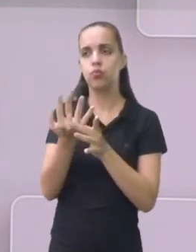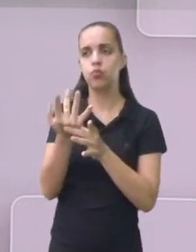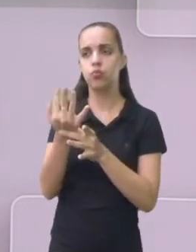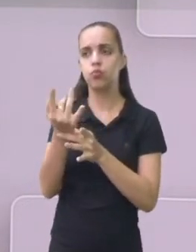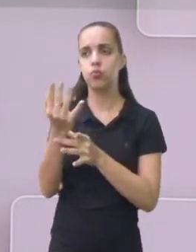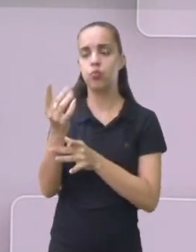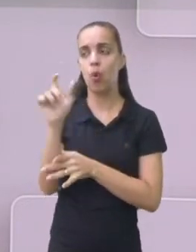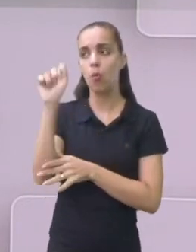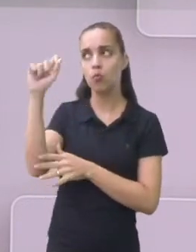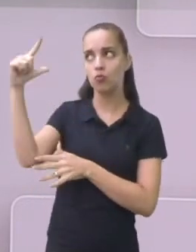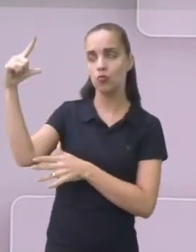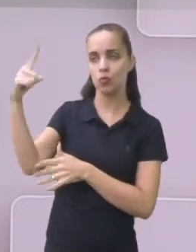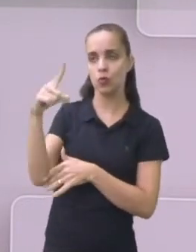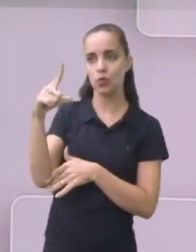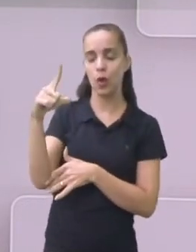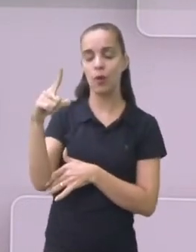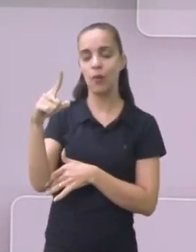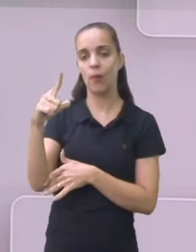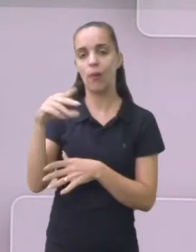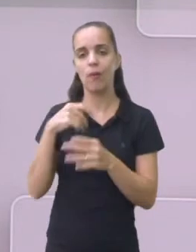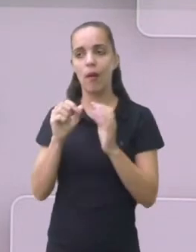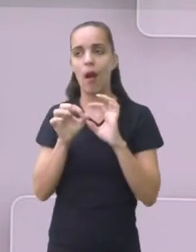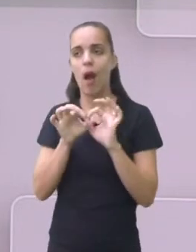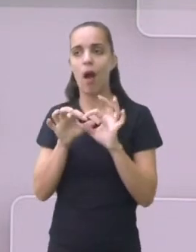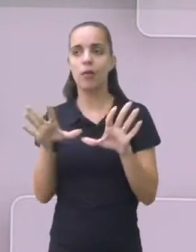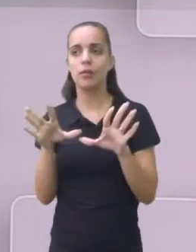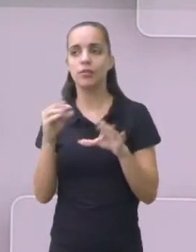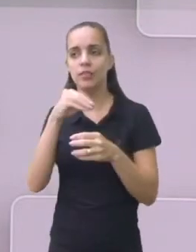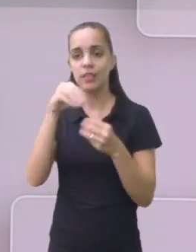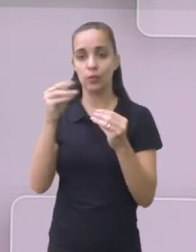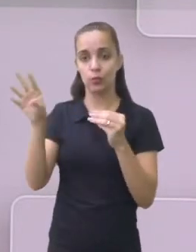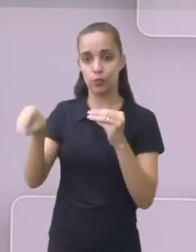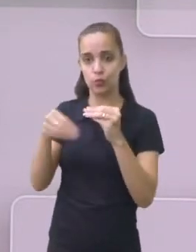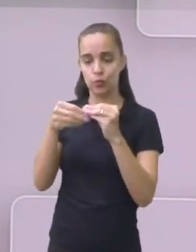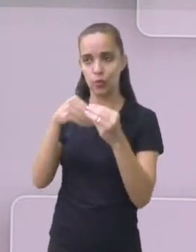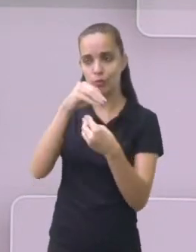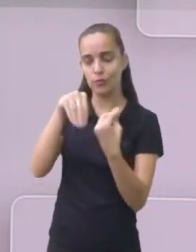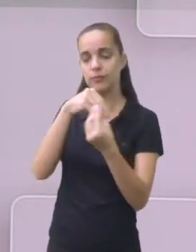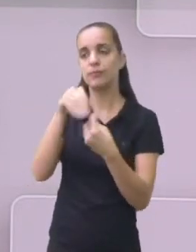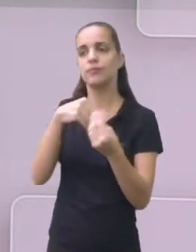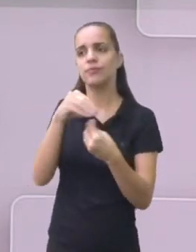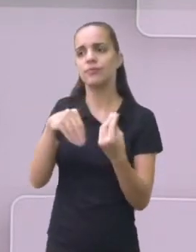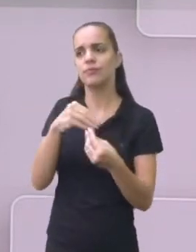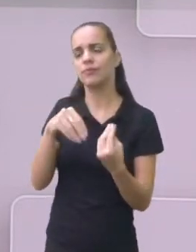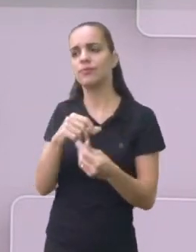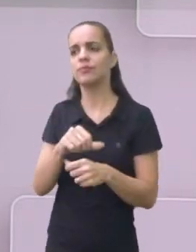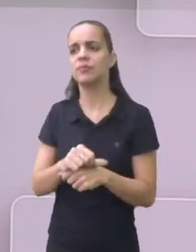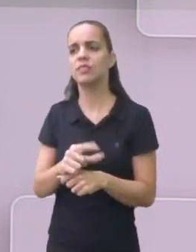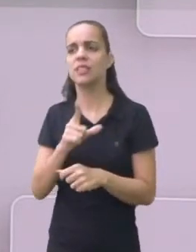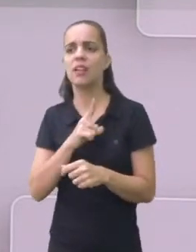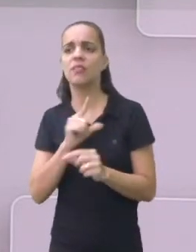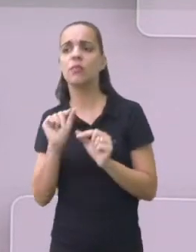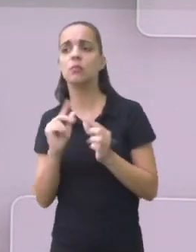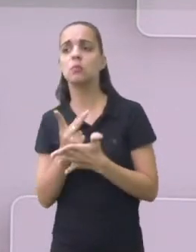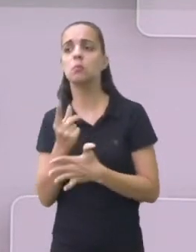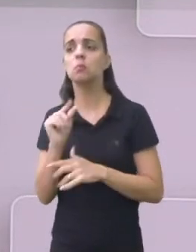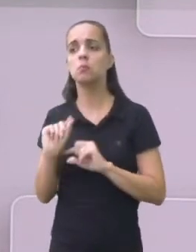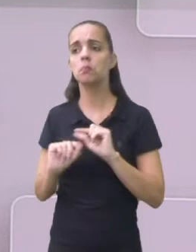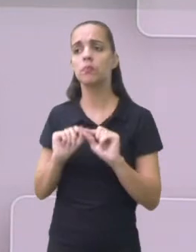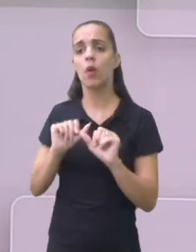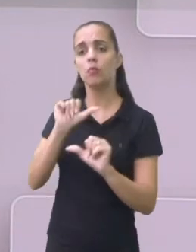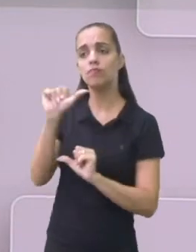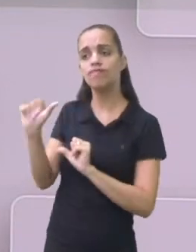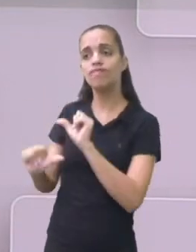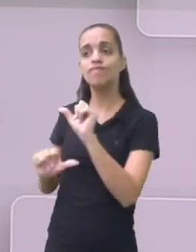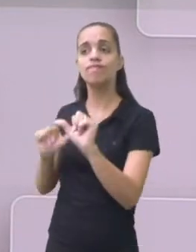do sol. Todos esses componentes têm uma reação e aí que se